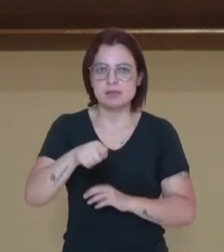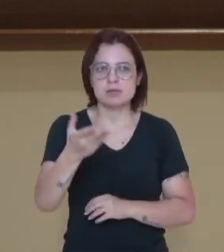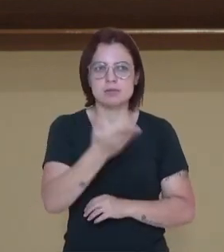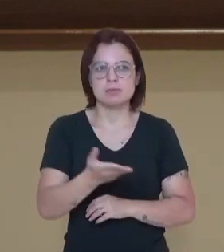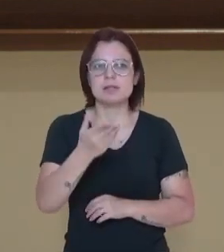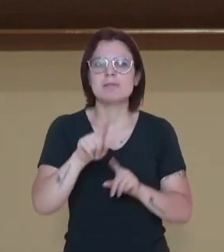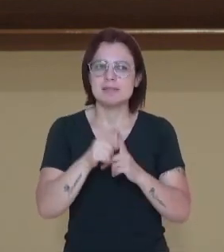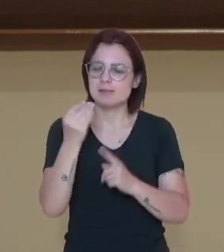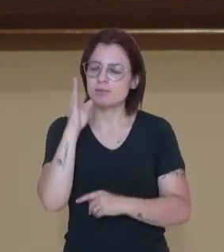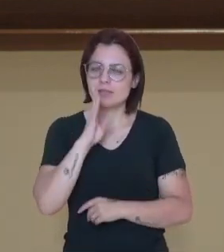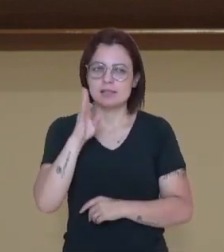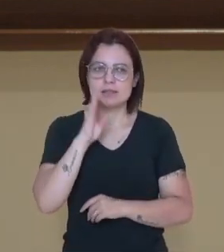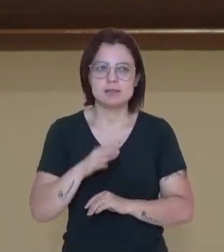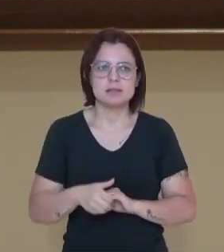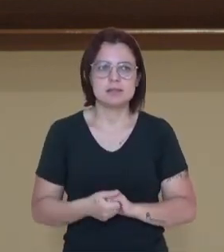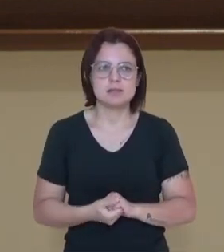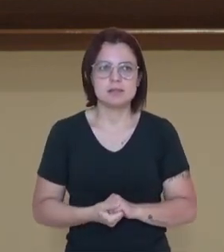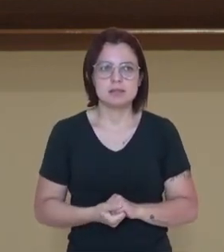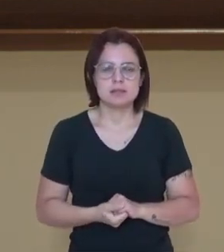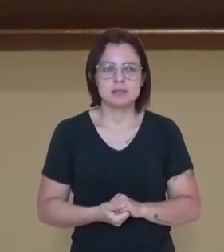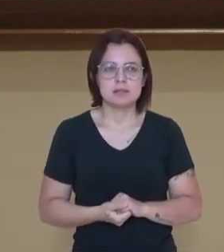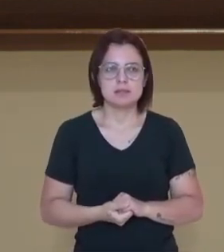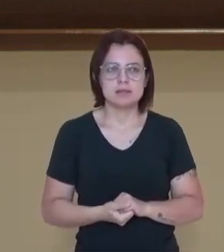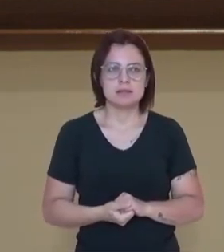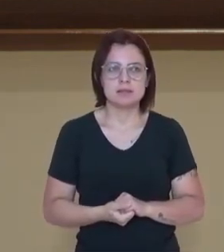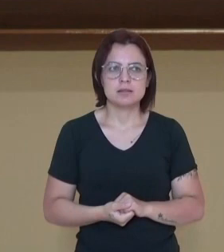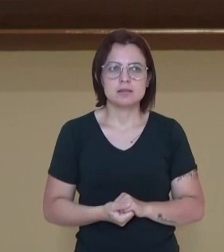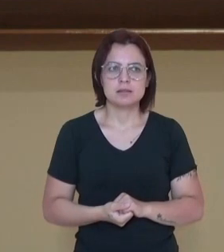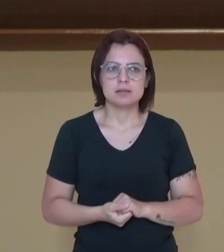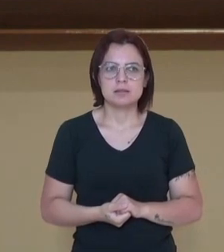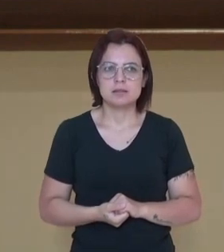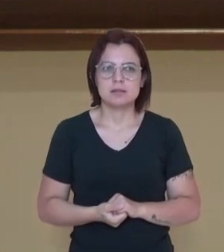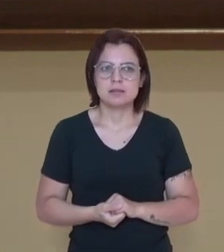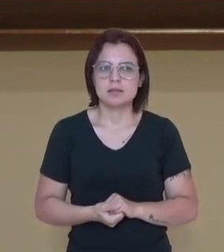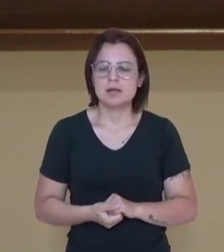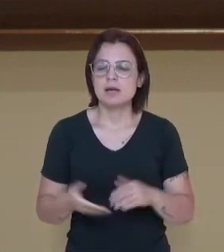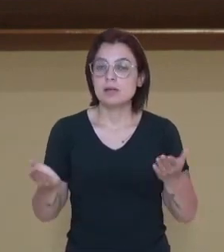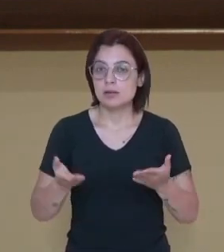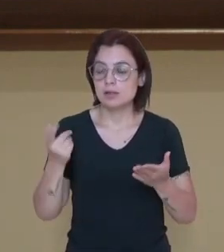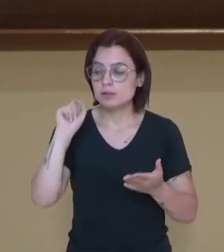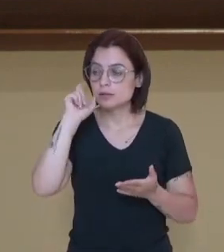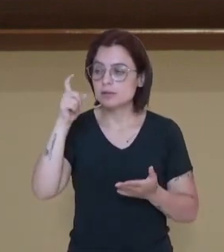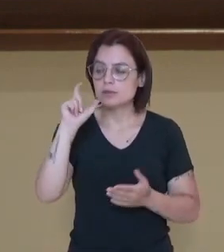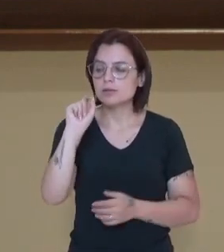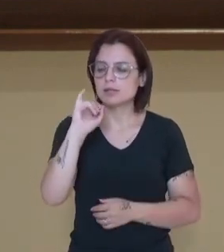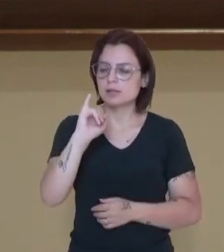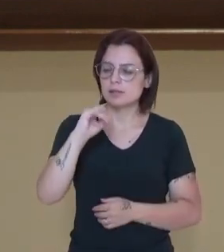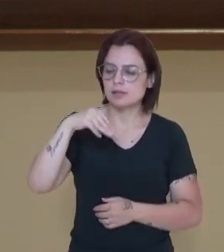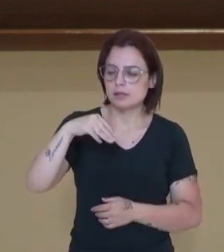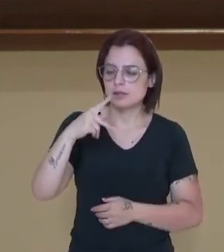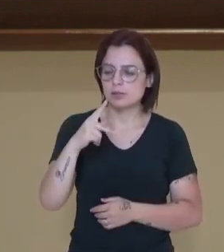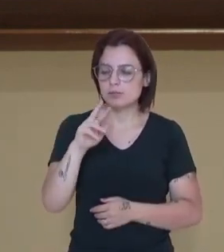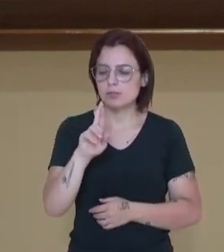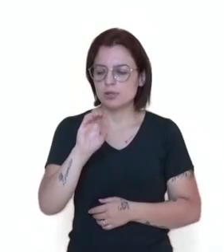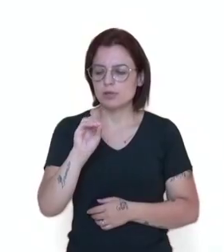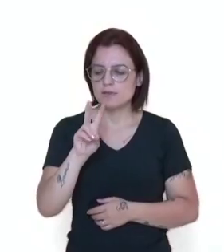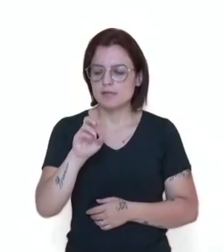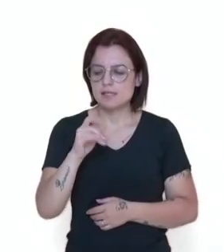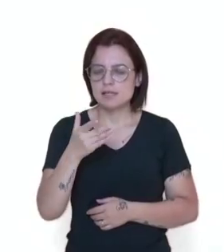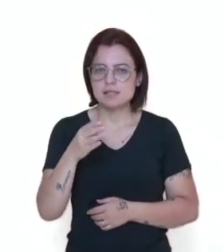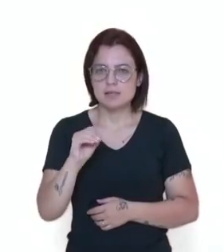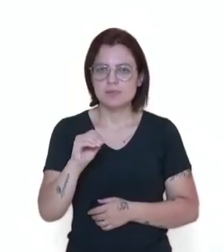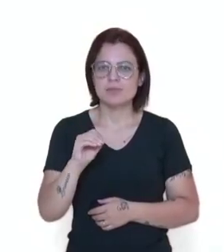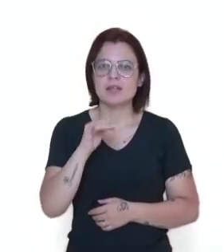vale muito a pena conferir. Agora vamos chamar a atenção aqui, para a improvisação. O blues e